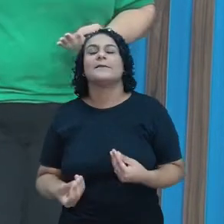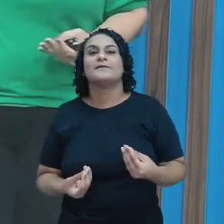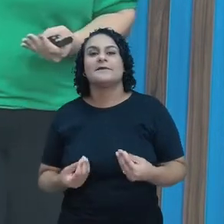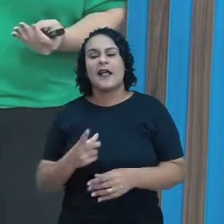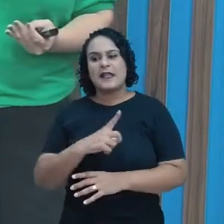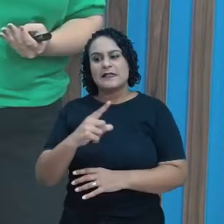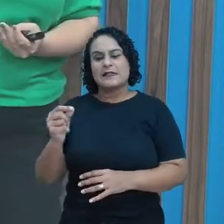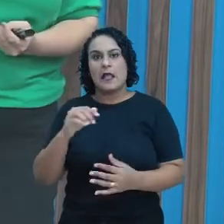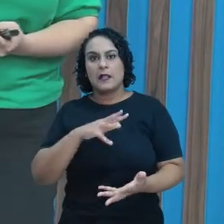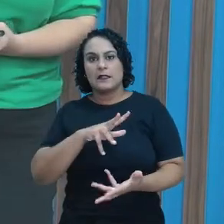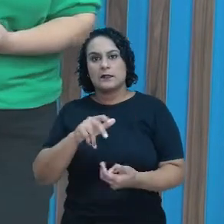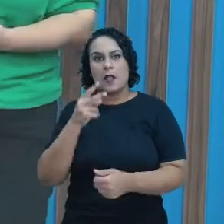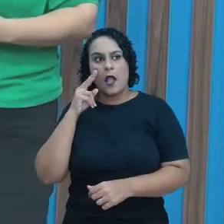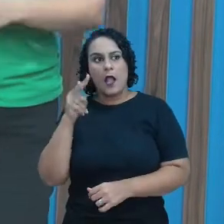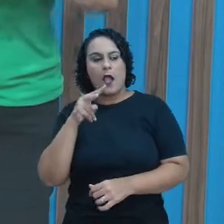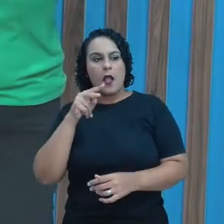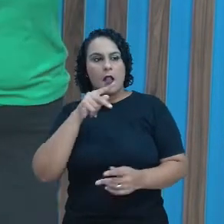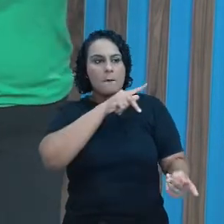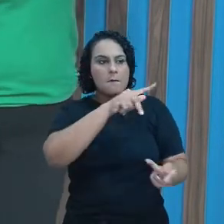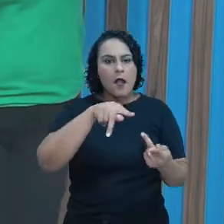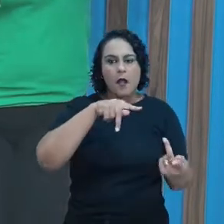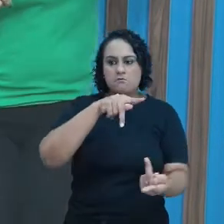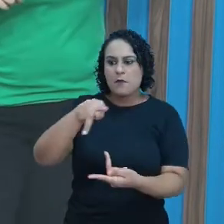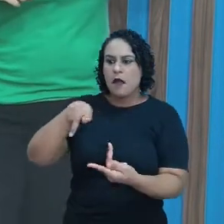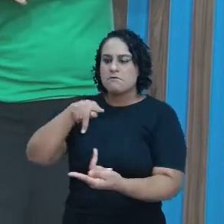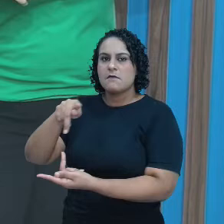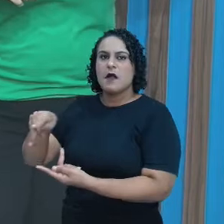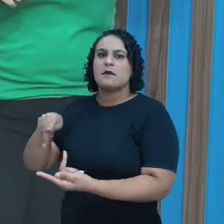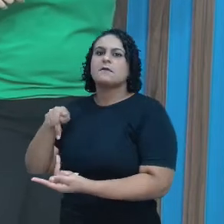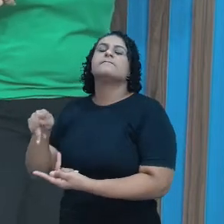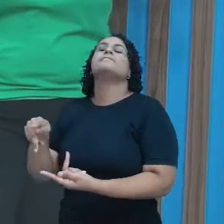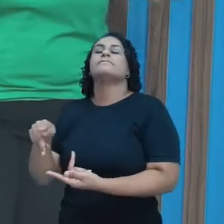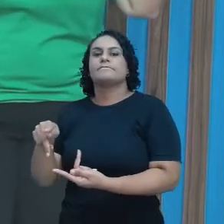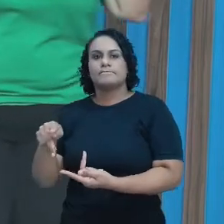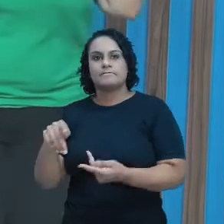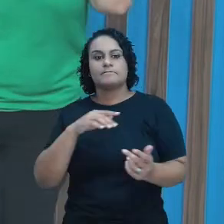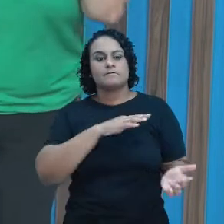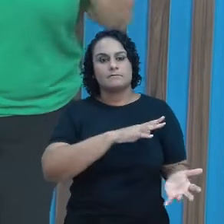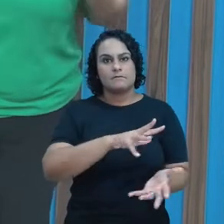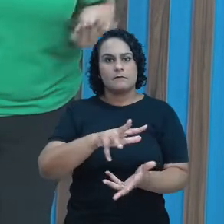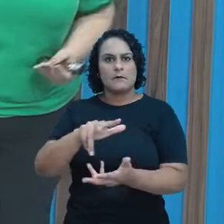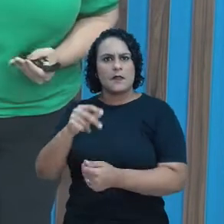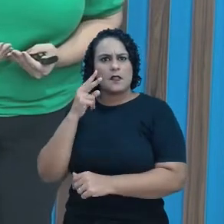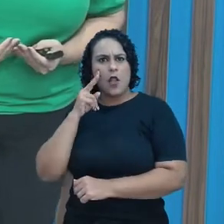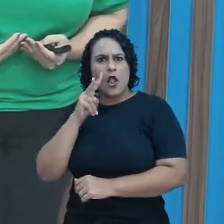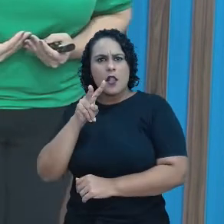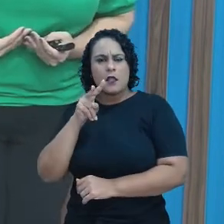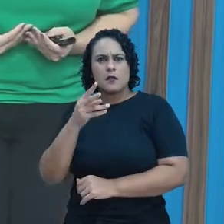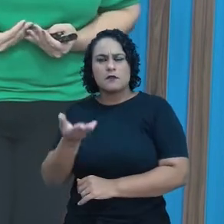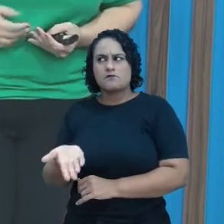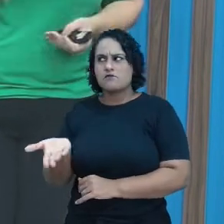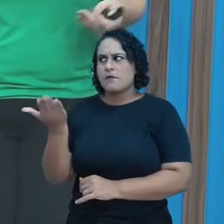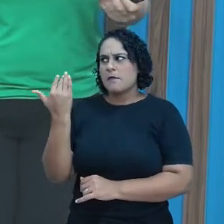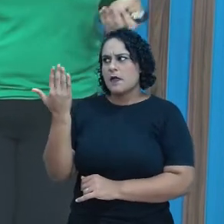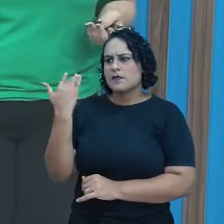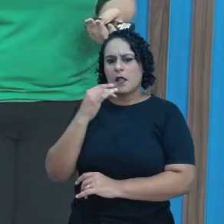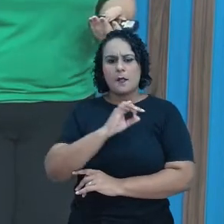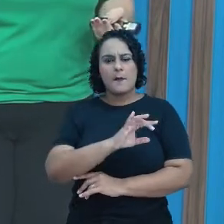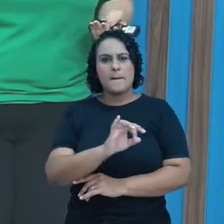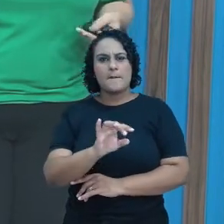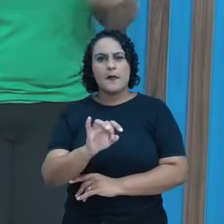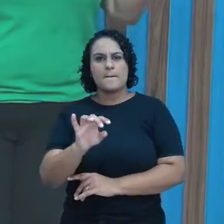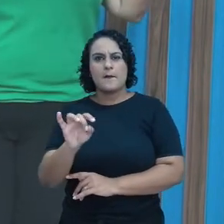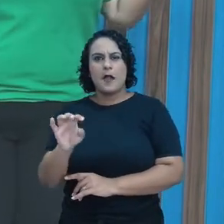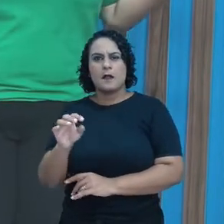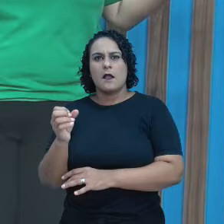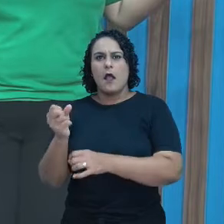gente olha para os outros planetas, né? Olha para as outras galáxias e está olhando para o passado delas, há milhares de anos